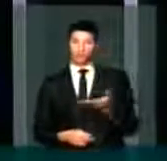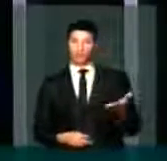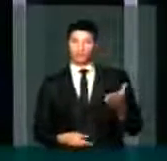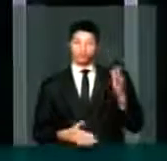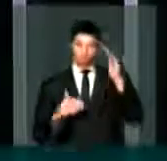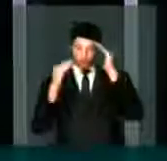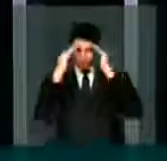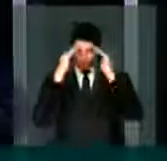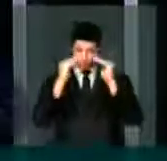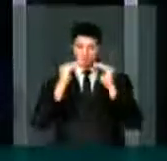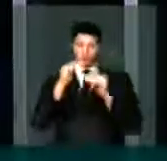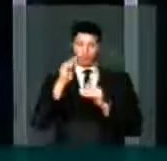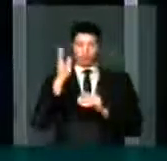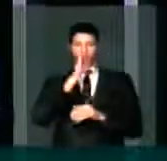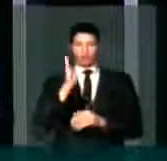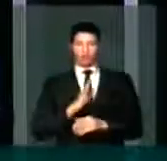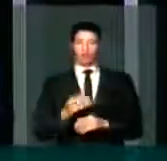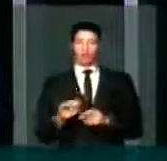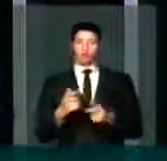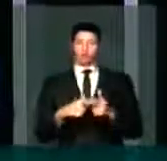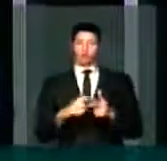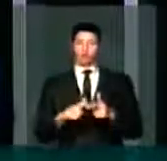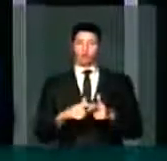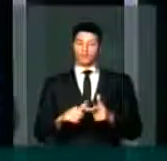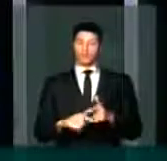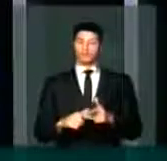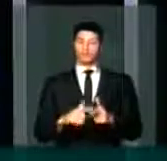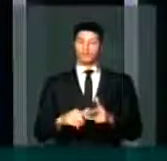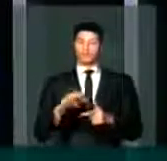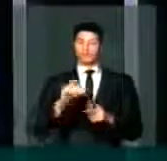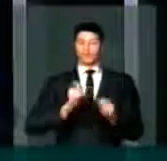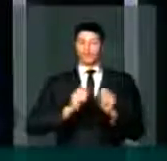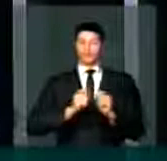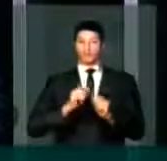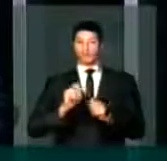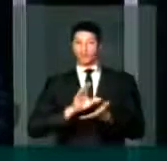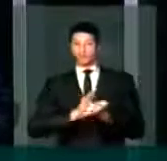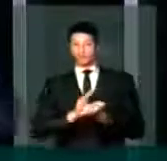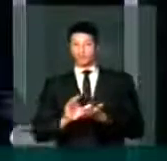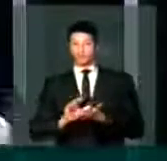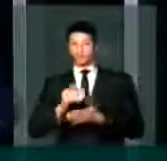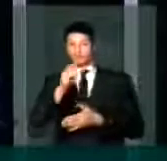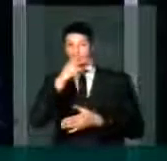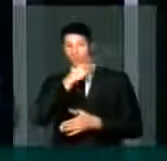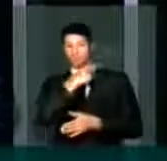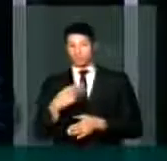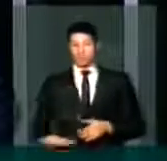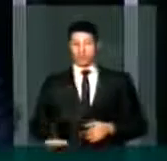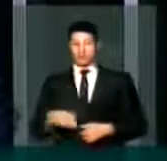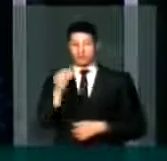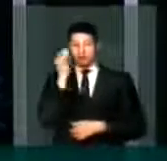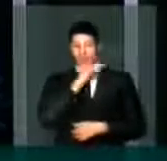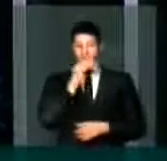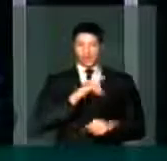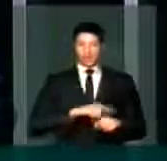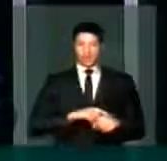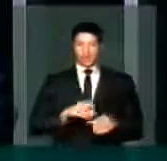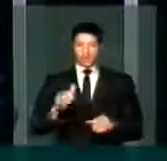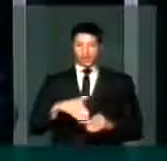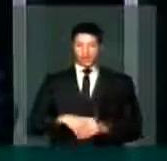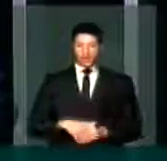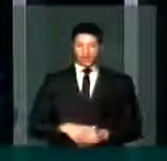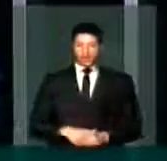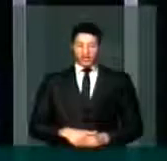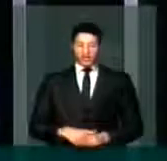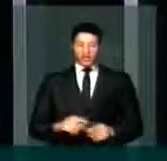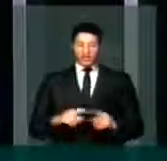gente compreende que o Brasil vive uma grande crise econômica. Crise essa que foi negada pela presidente durante o período